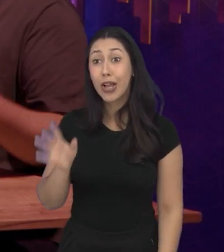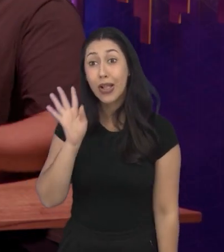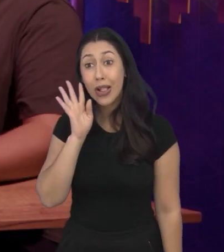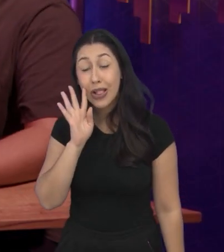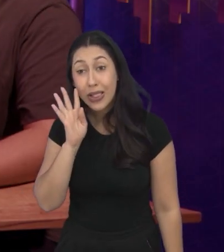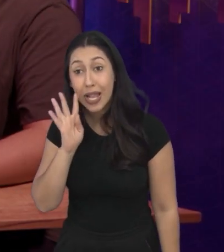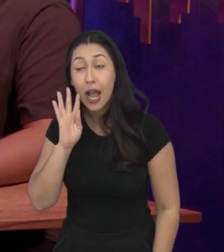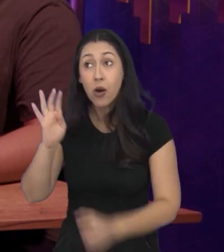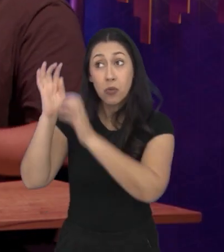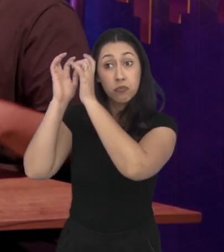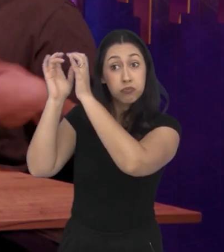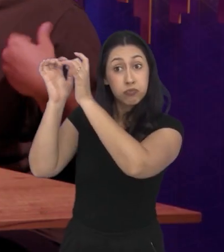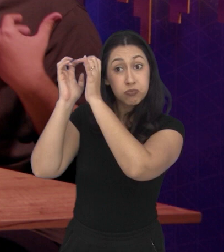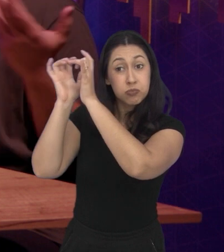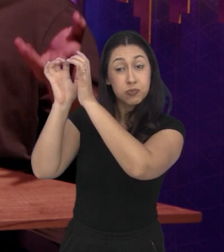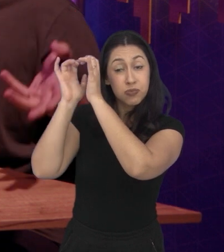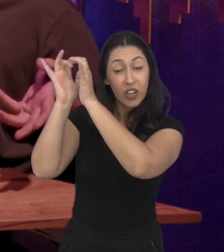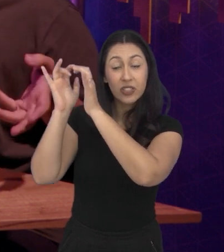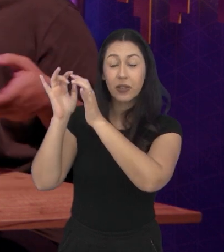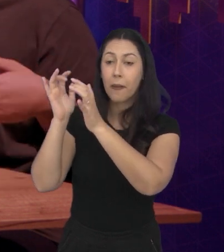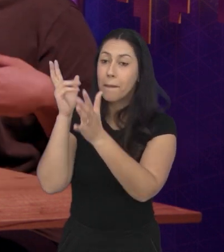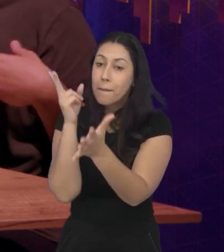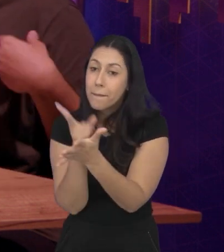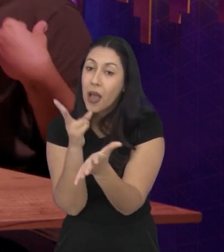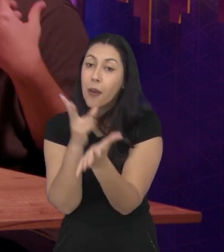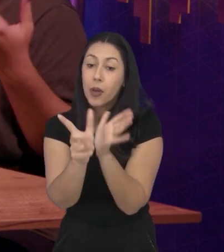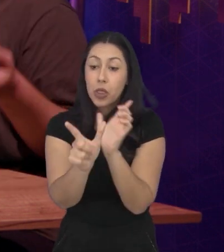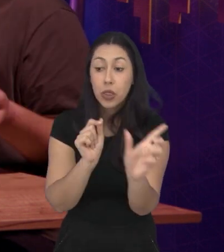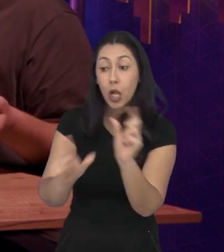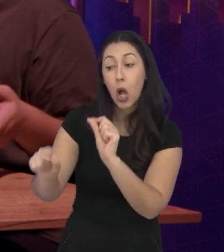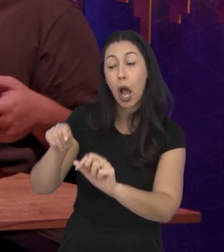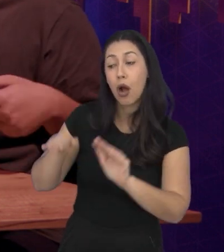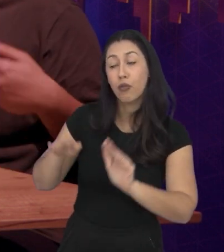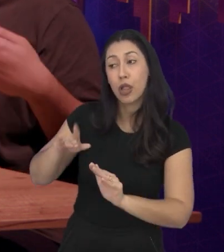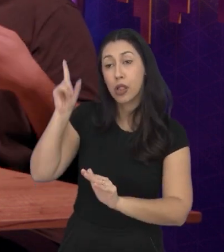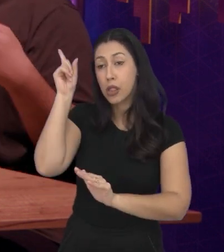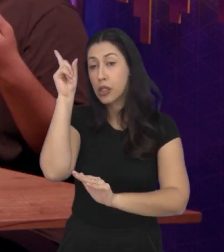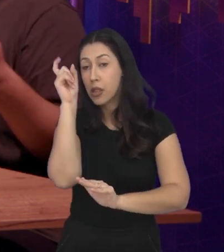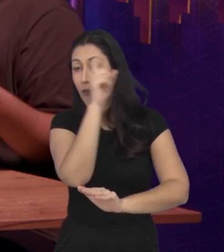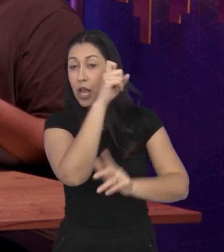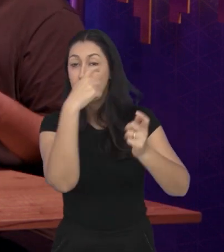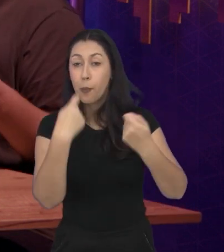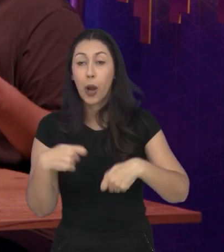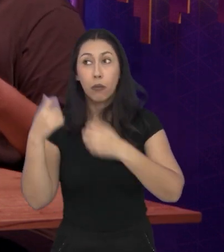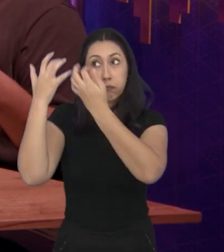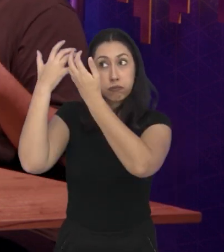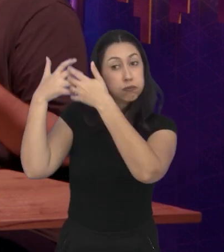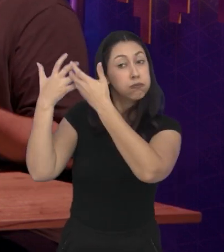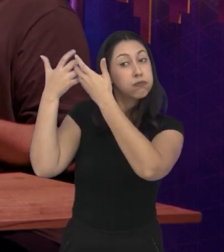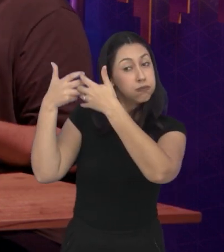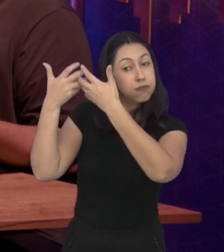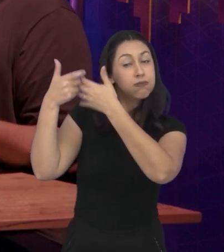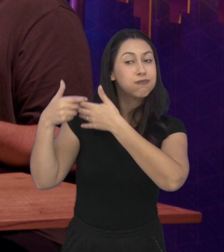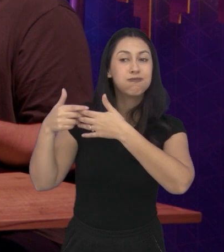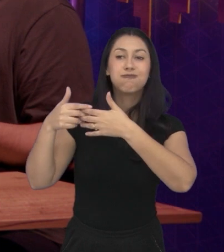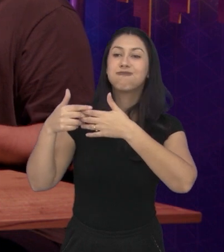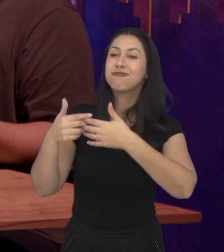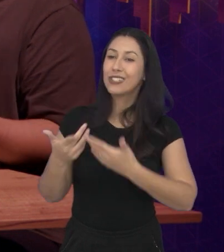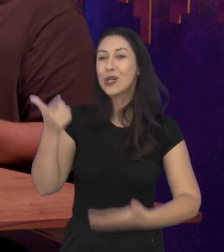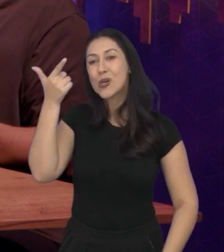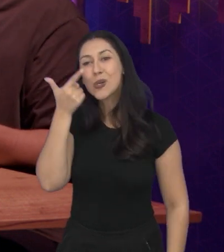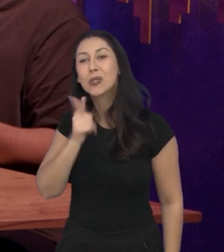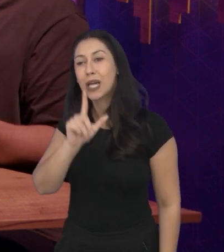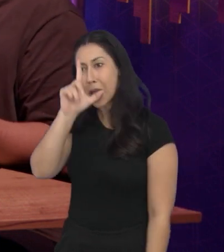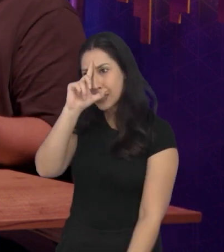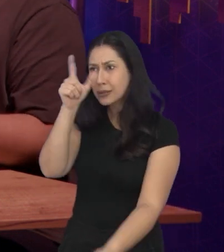Essa funcionalidade, né, do cérebro, apesar de algumas escolhas serem mais elaboradas, serem mais demoradas, a funcionalidade do cérebro ali